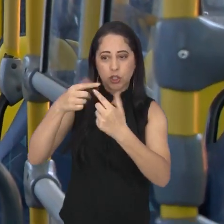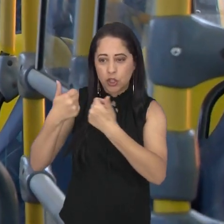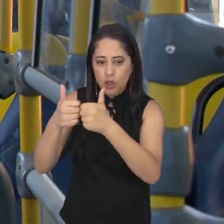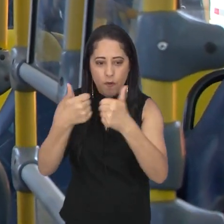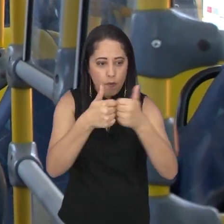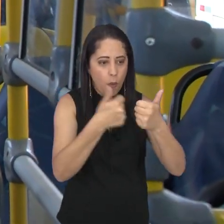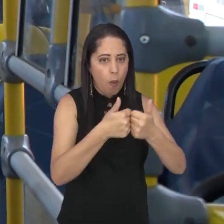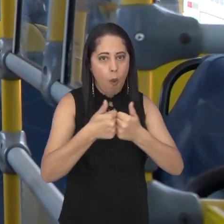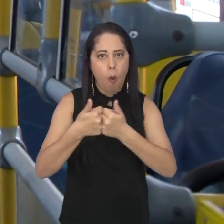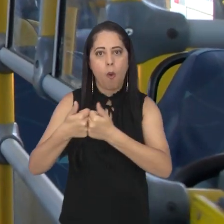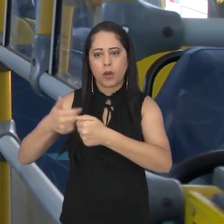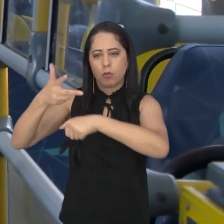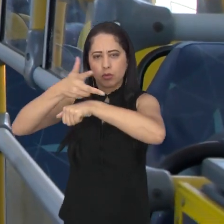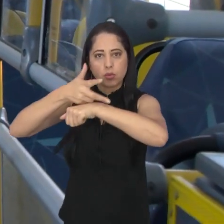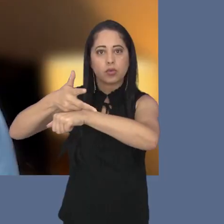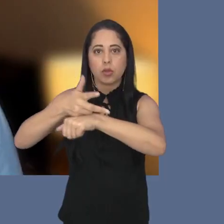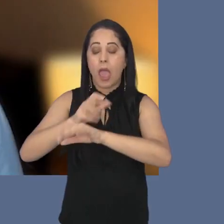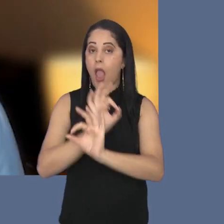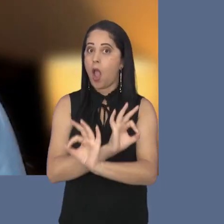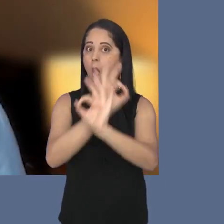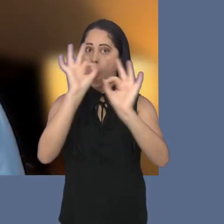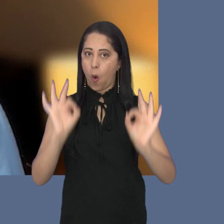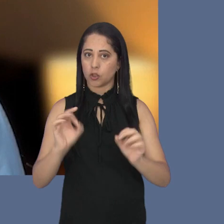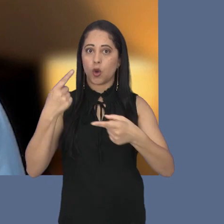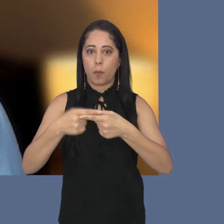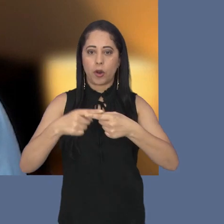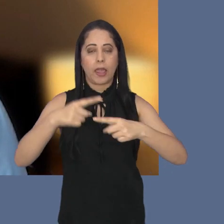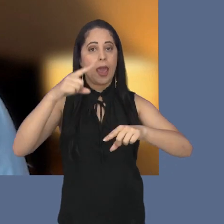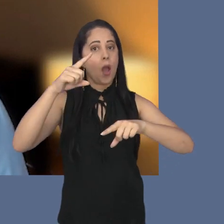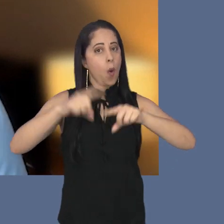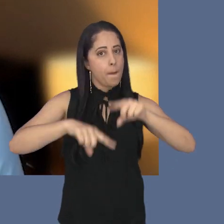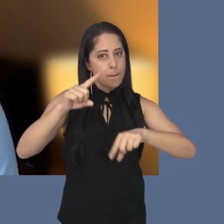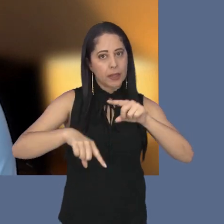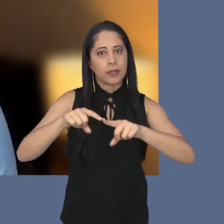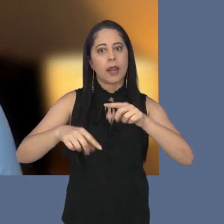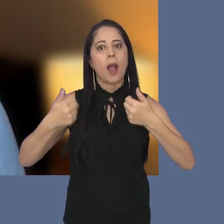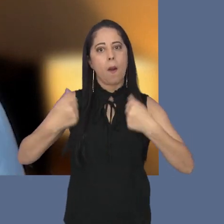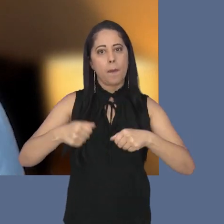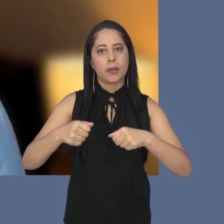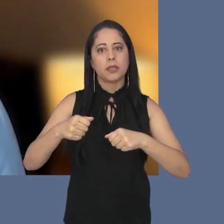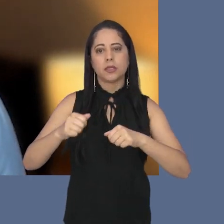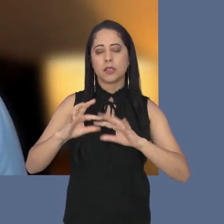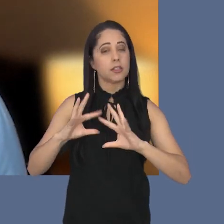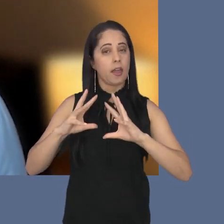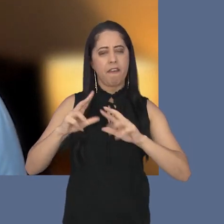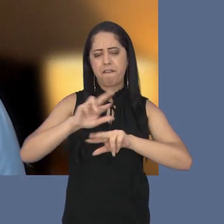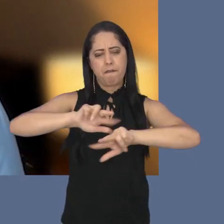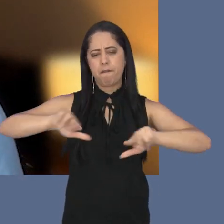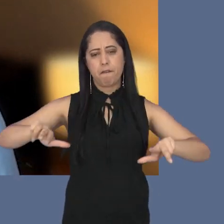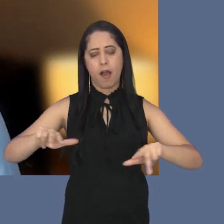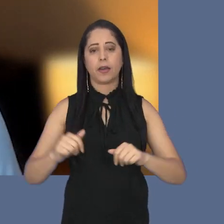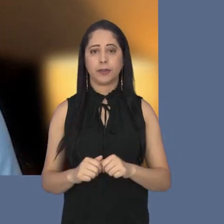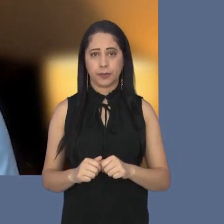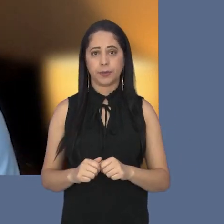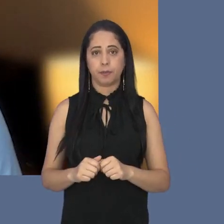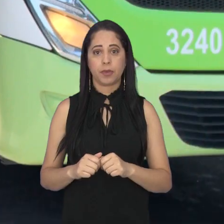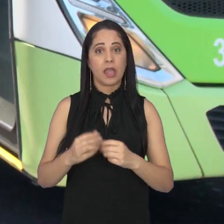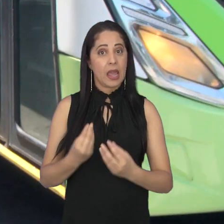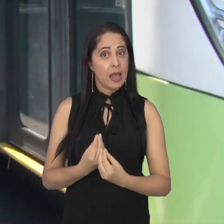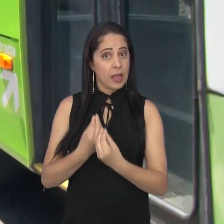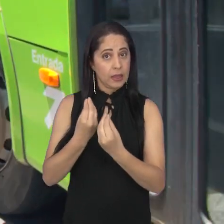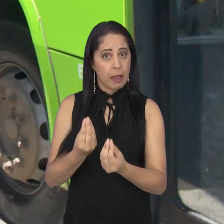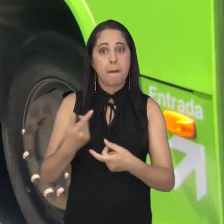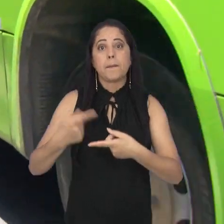câmeras de segurança nos ônibus é válida. Ele acrescenta que os equipamentos devem ser instalados em diversos pontos dos veículos,